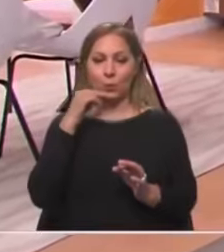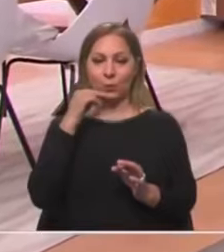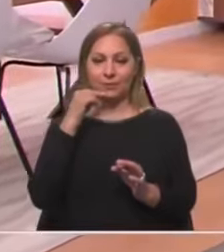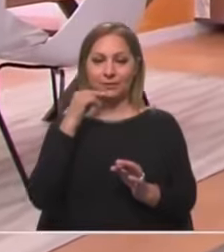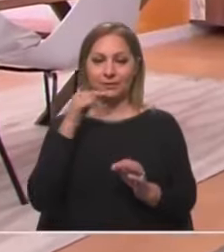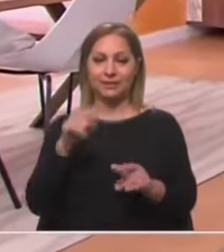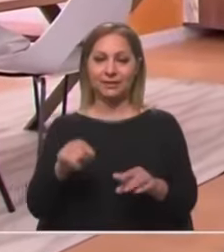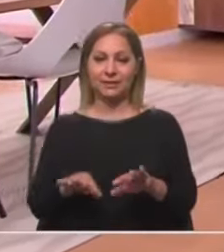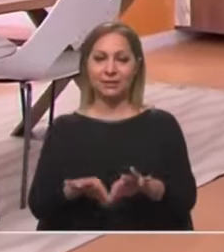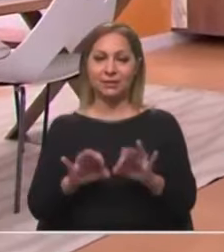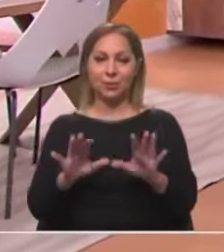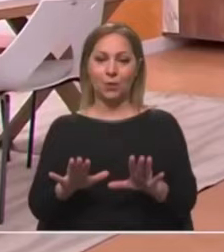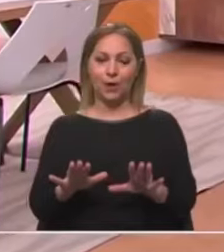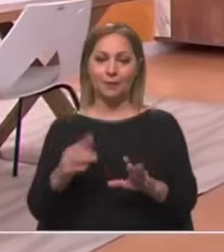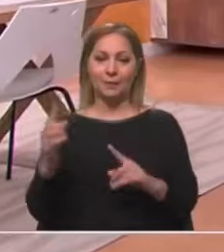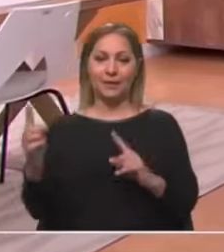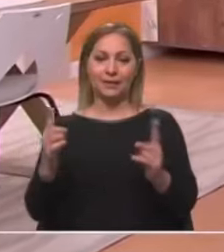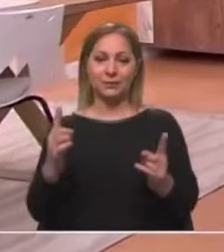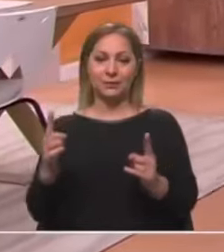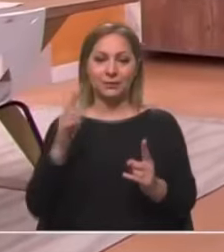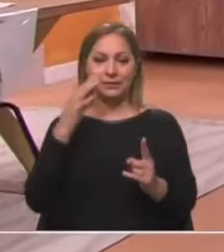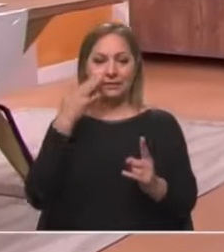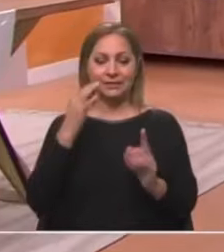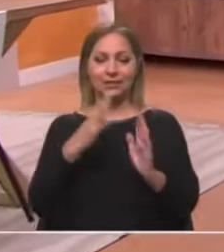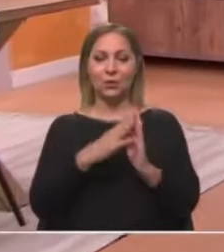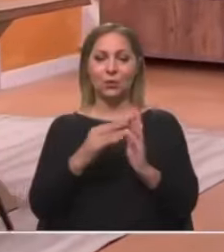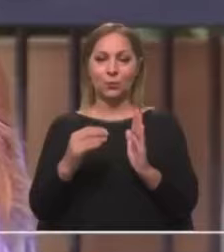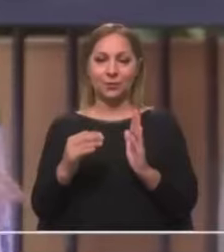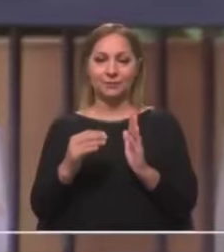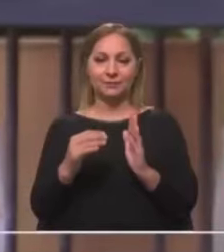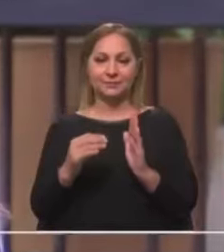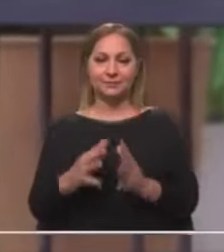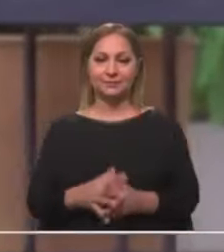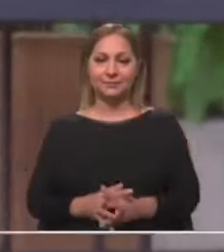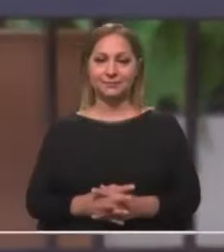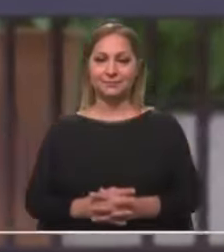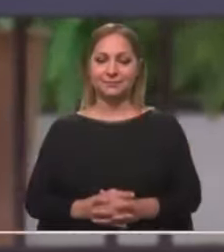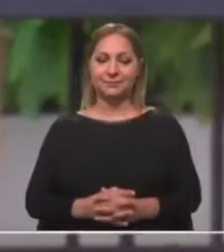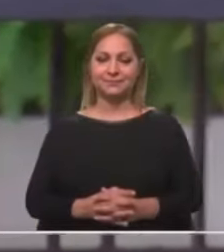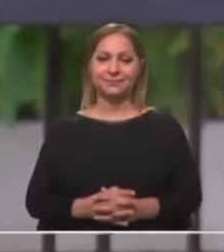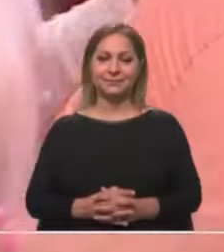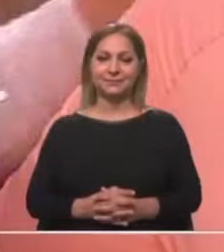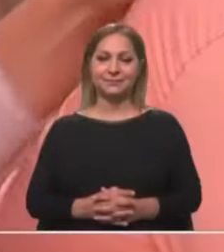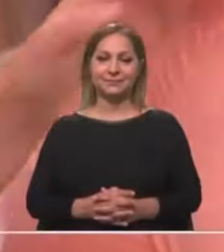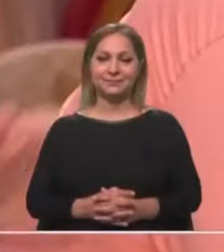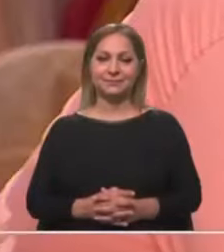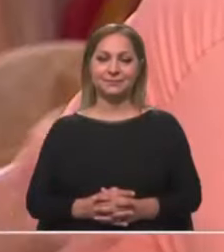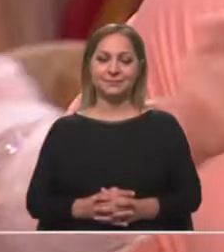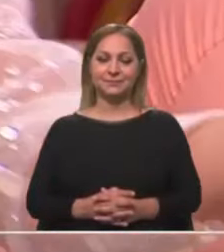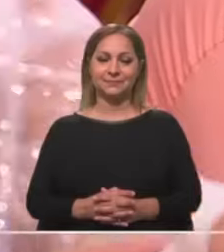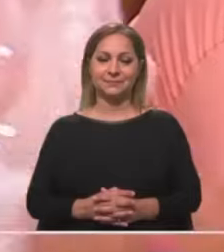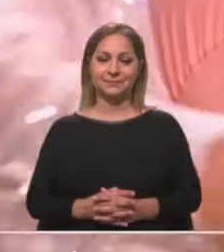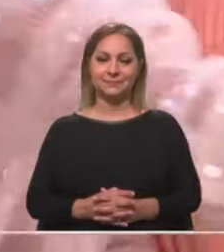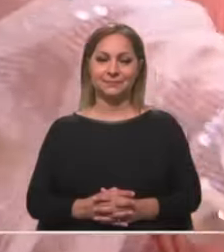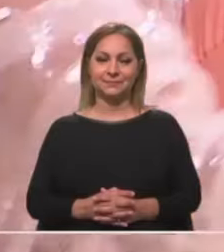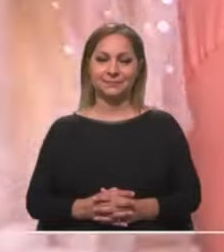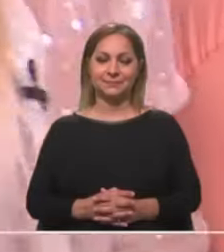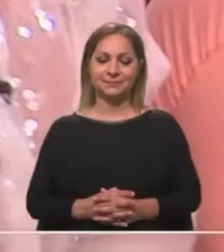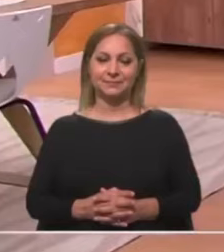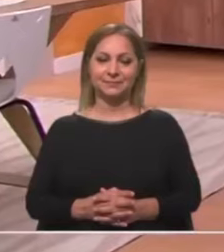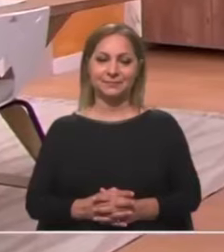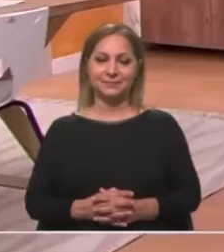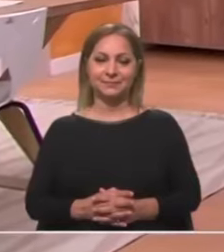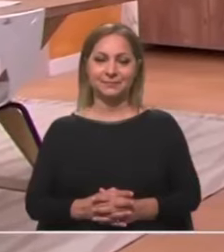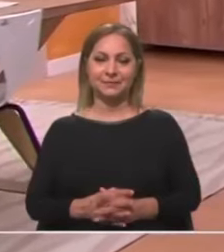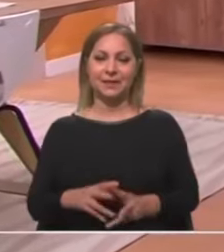igual a este, mas cada um tentar imitar o bolo. Ah, que eu para fiz. Imitar o bolo! Exatamente. Muito bem! Ou seja, sim, vamos ter que fazer um bolo